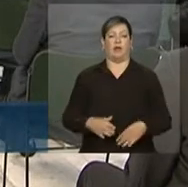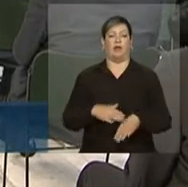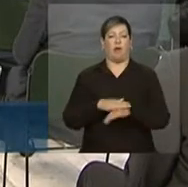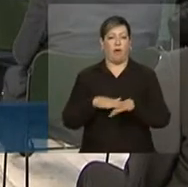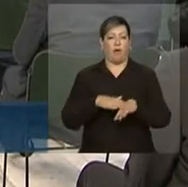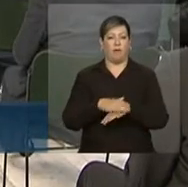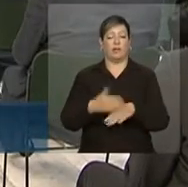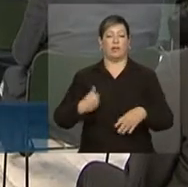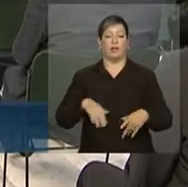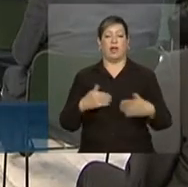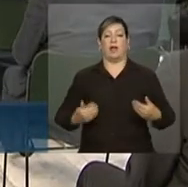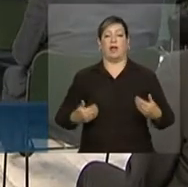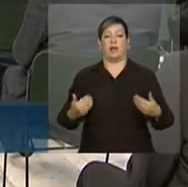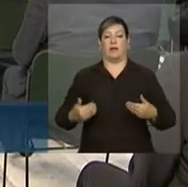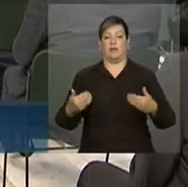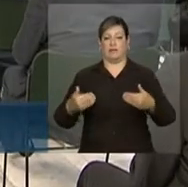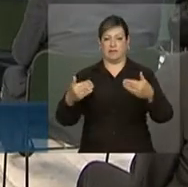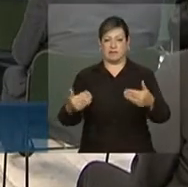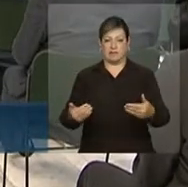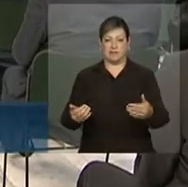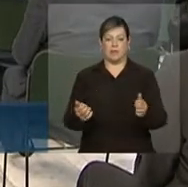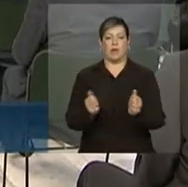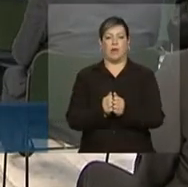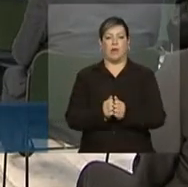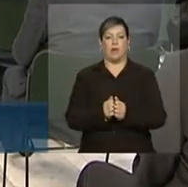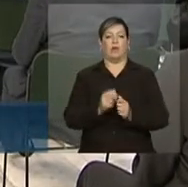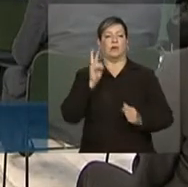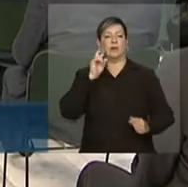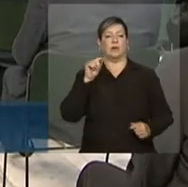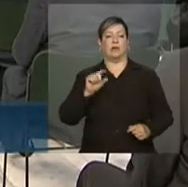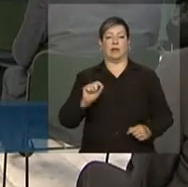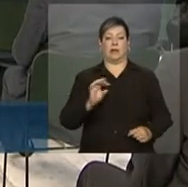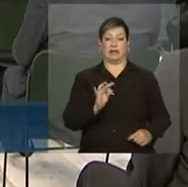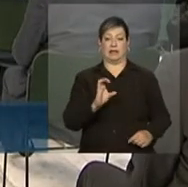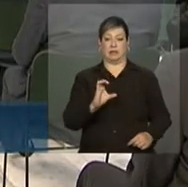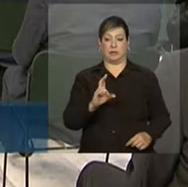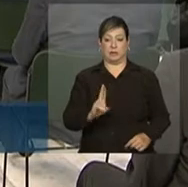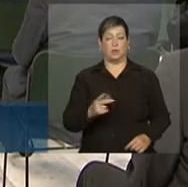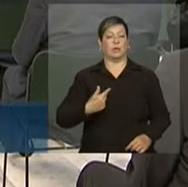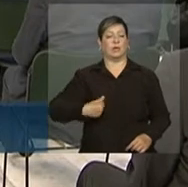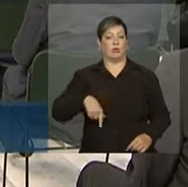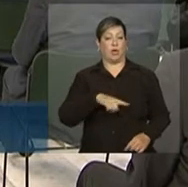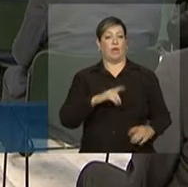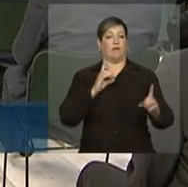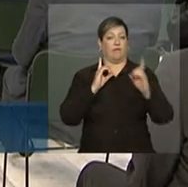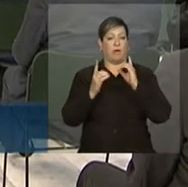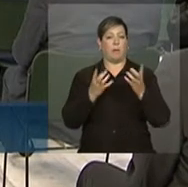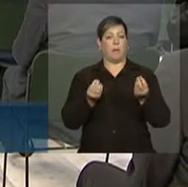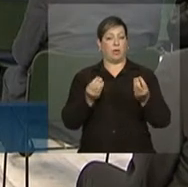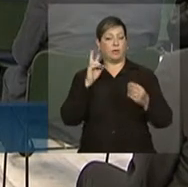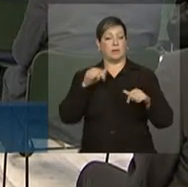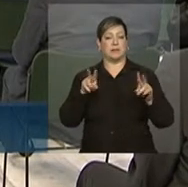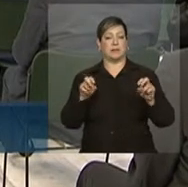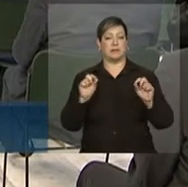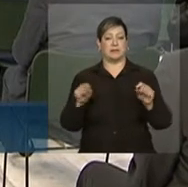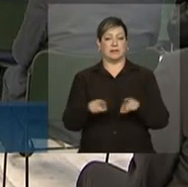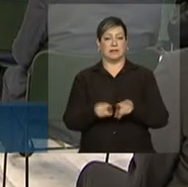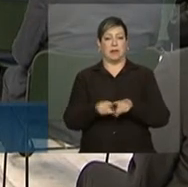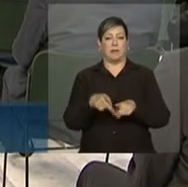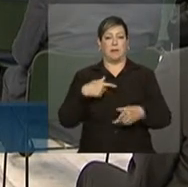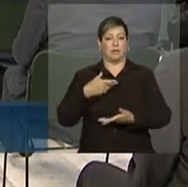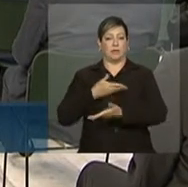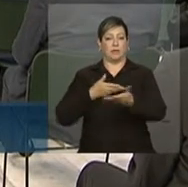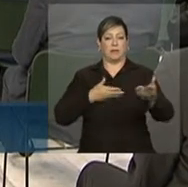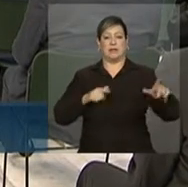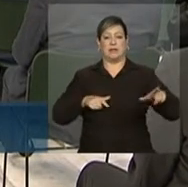e nós avançamos com a cooperação também do TCU, que nós discutimos muita questão, e agradecer aos meus colegas